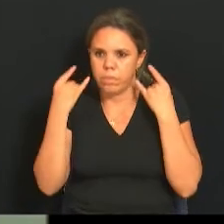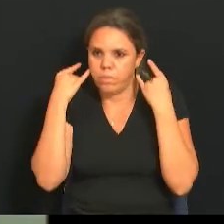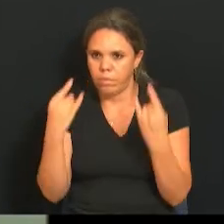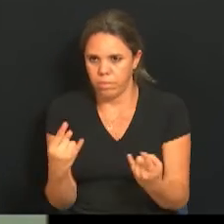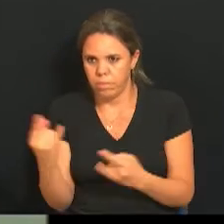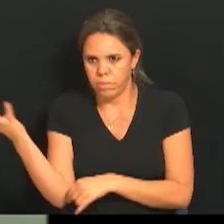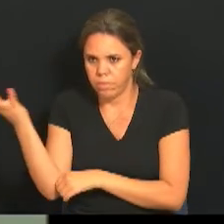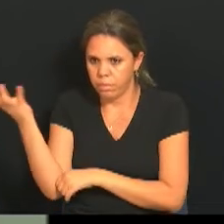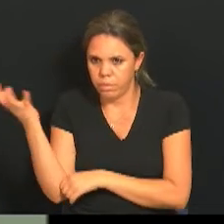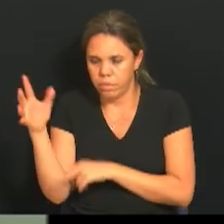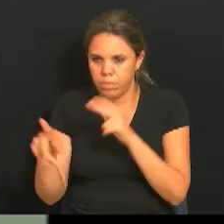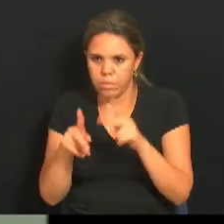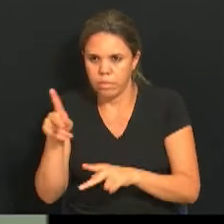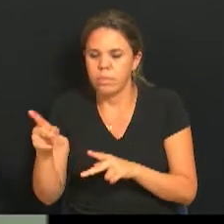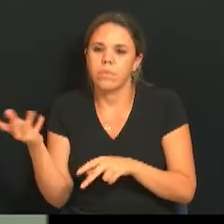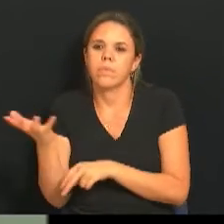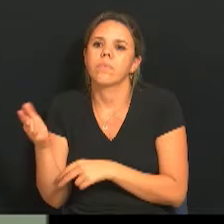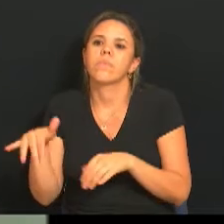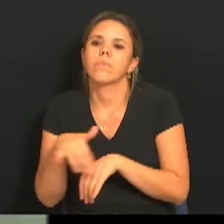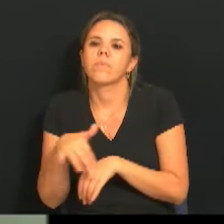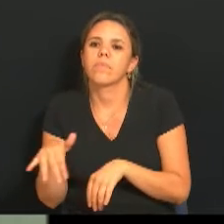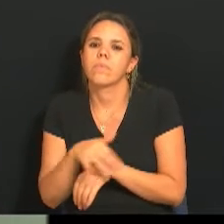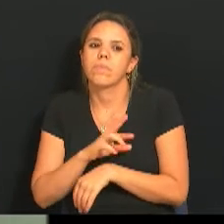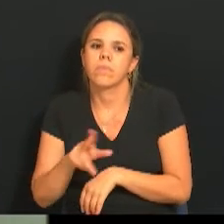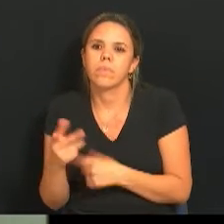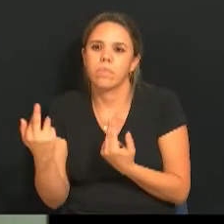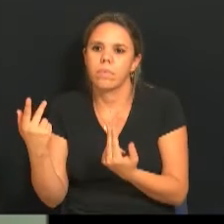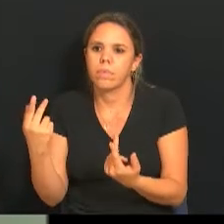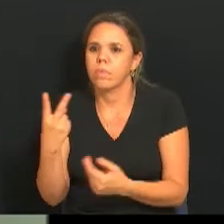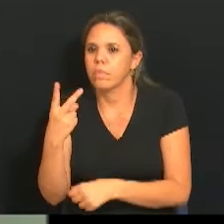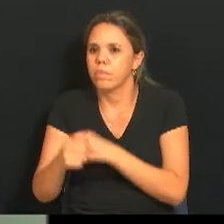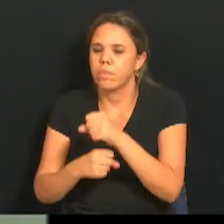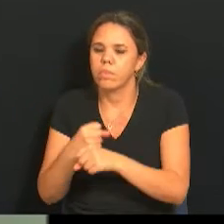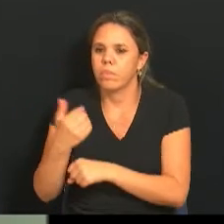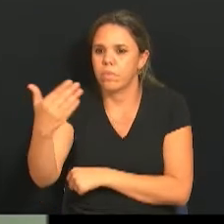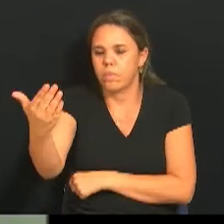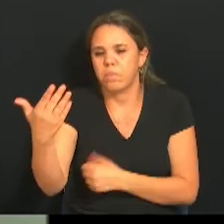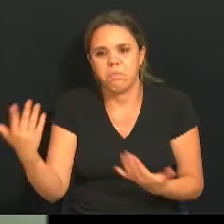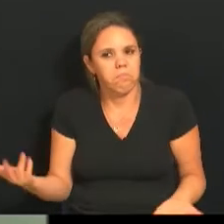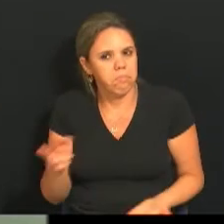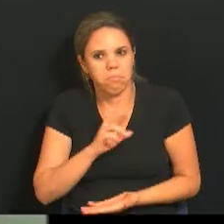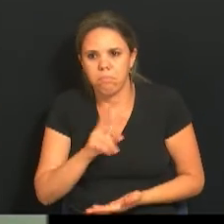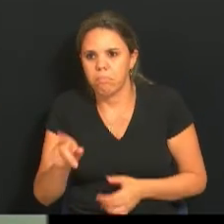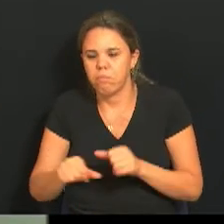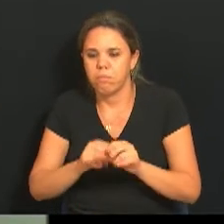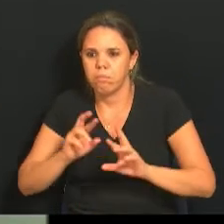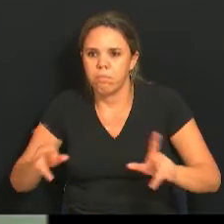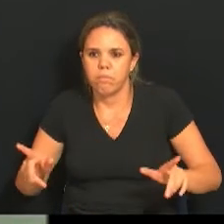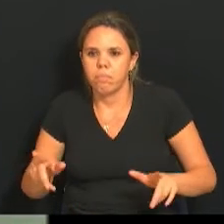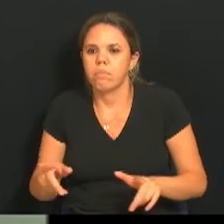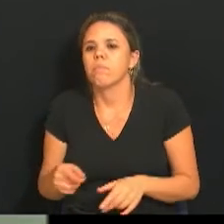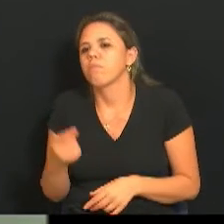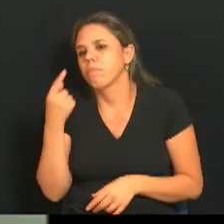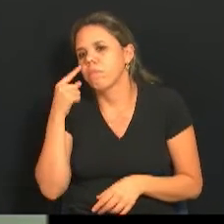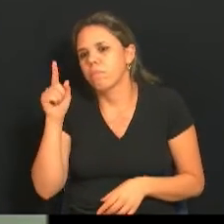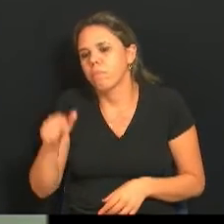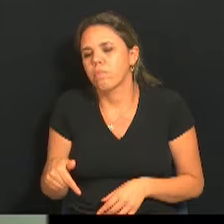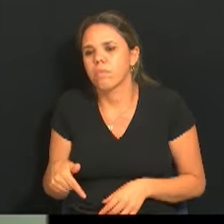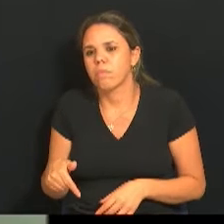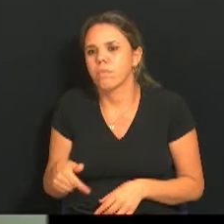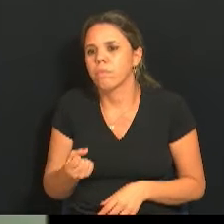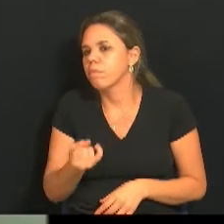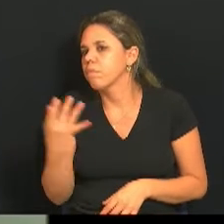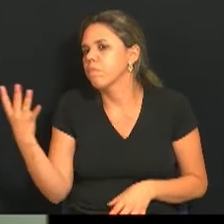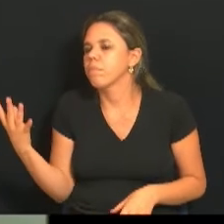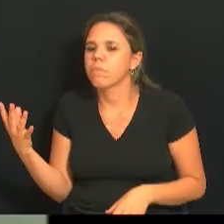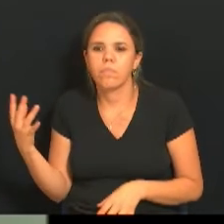A população de rua não é a mesma daqui a 2 anos, pode ter certeza disso. Se vocês olharem a nossa contagem, você